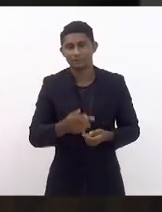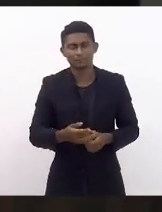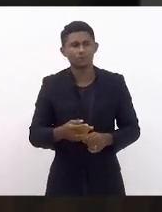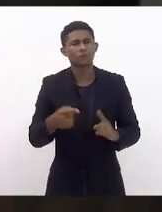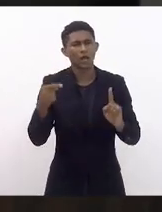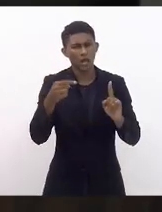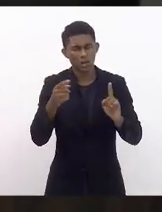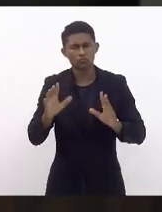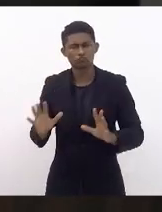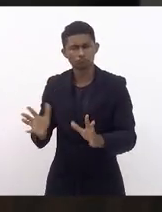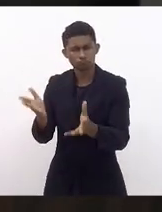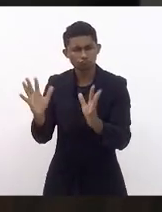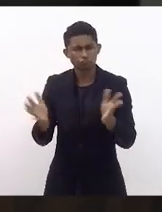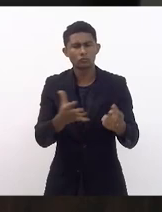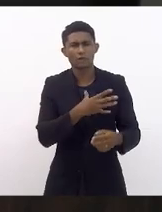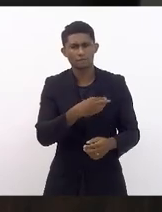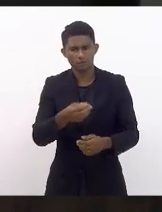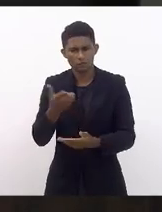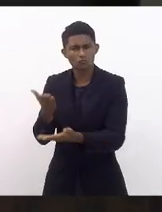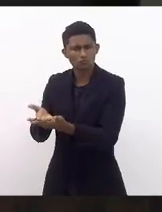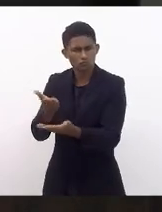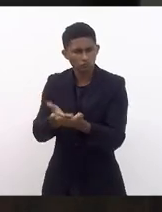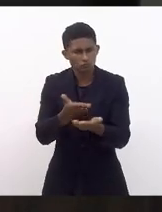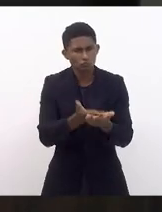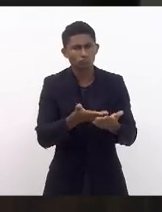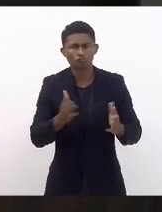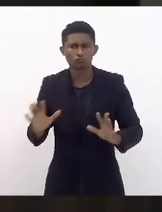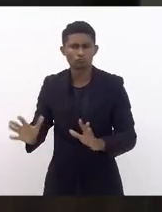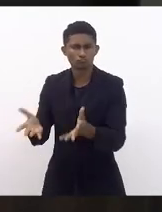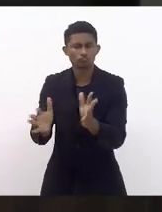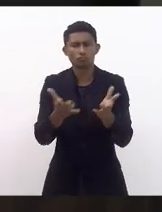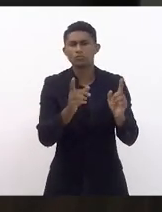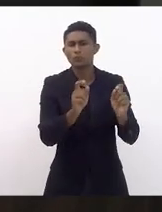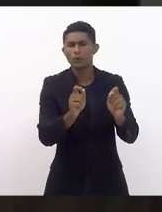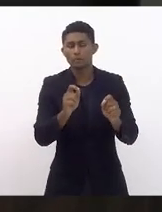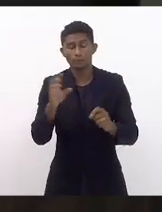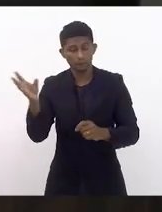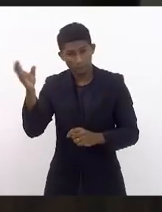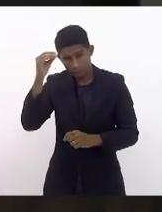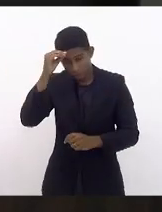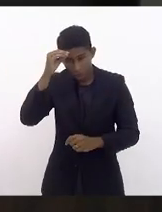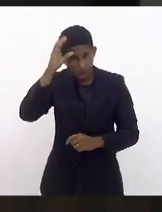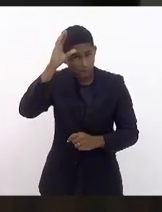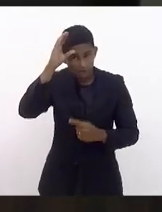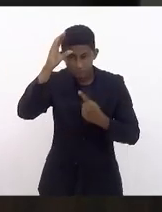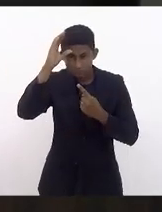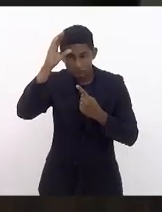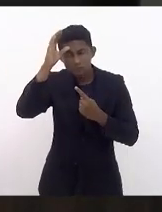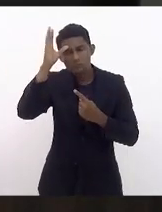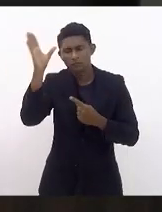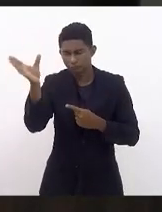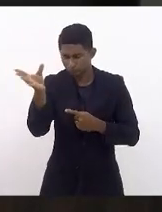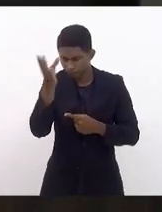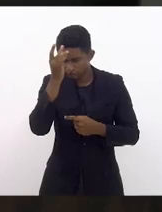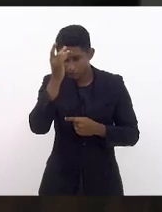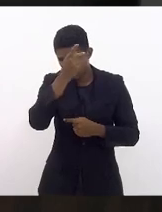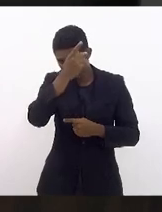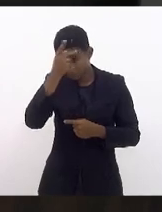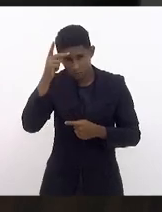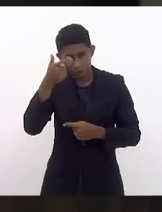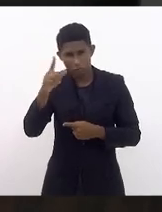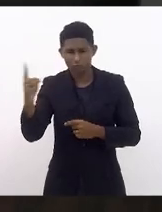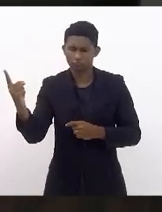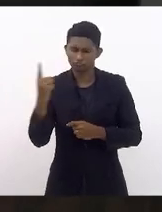estudarem, sempre ensinando que o conhecimento é um bem que ninguém pode te roubar.